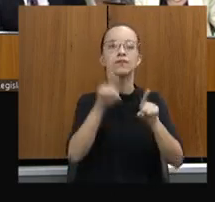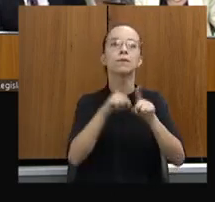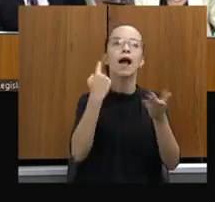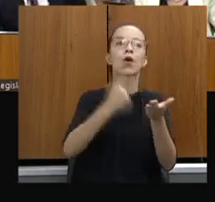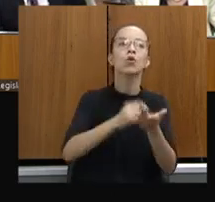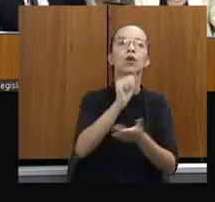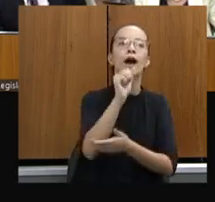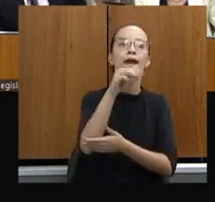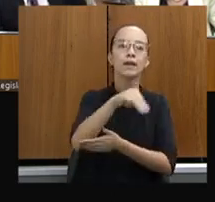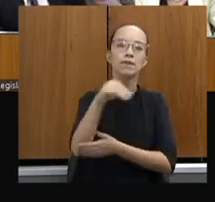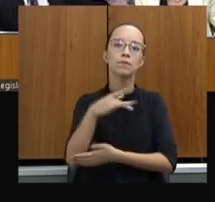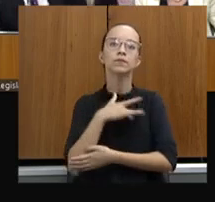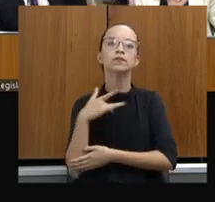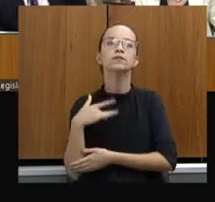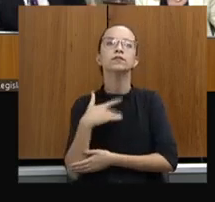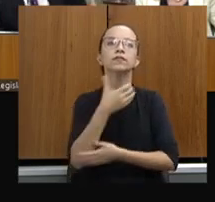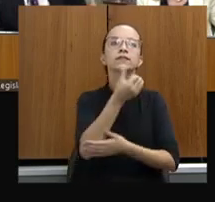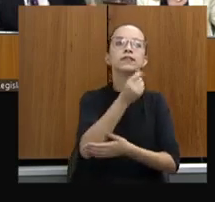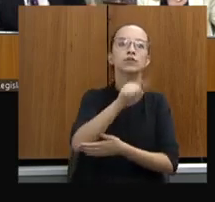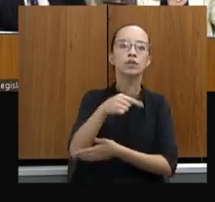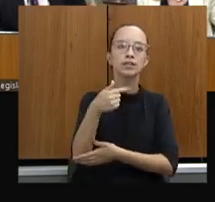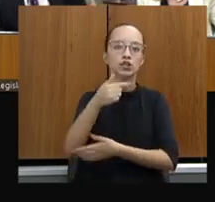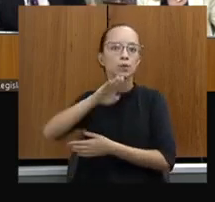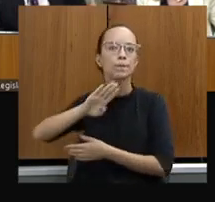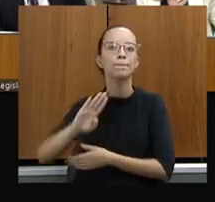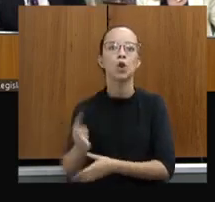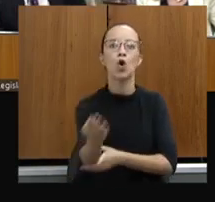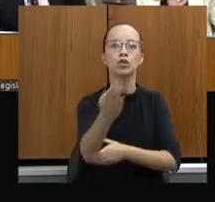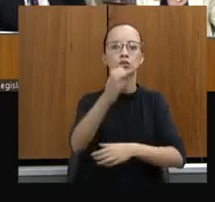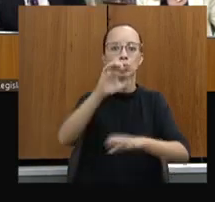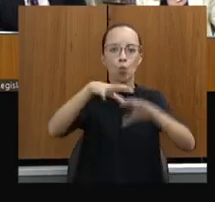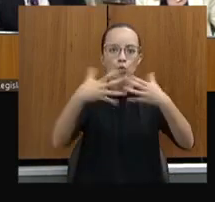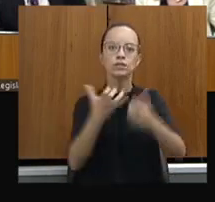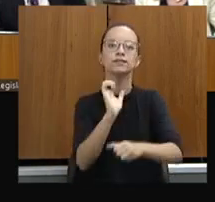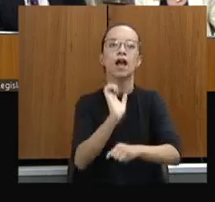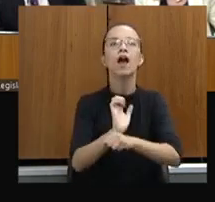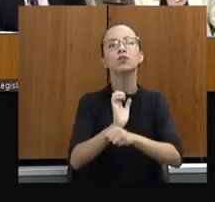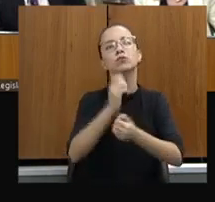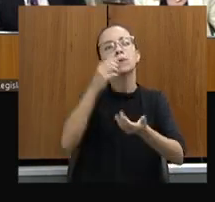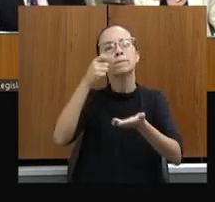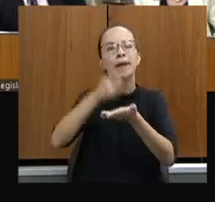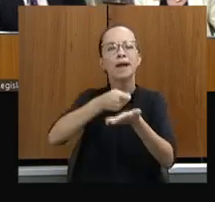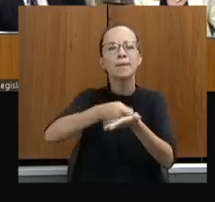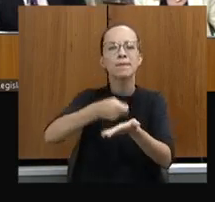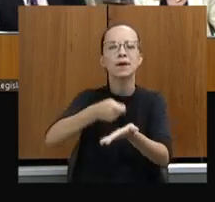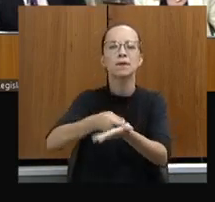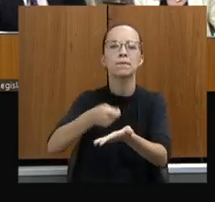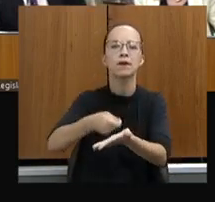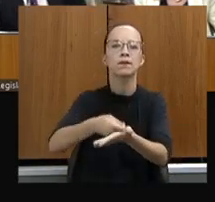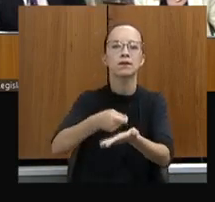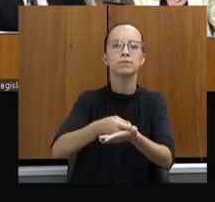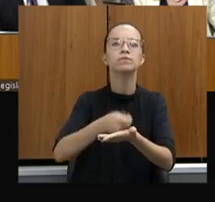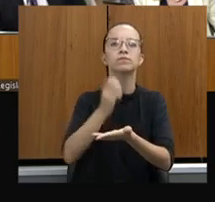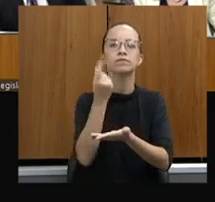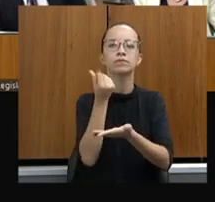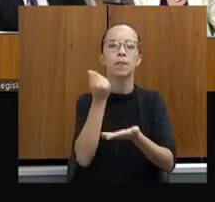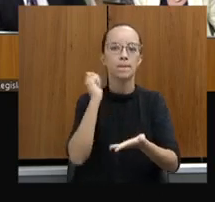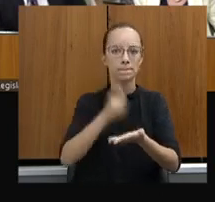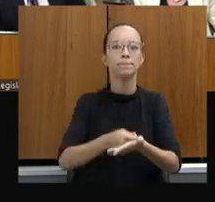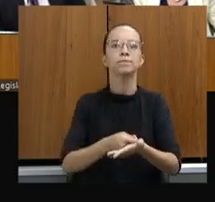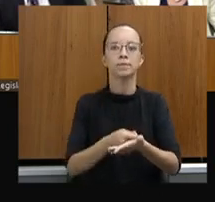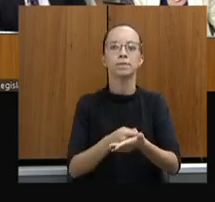dos convenientes de saúde 6,7 bilhões do Estado vem pagando isso é dado de Setembro do desculpa de